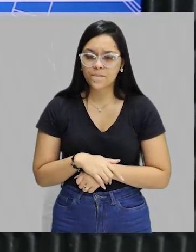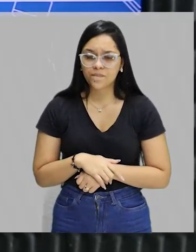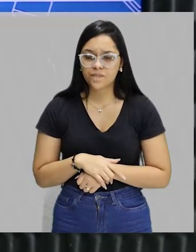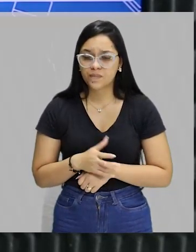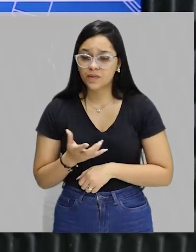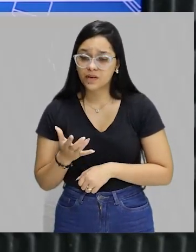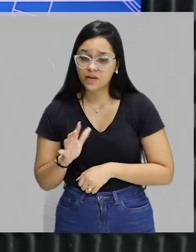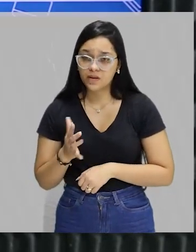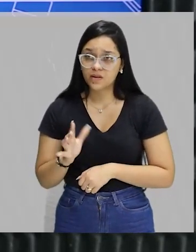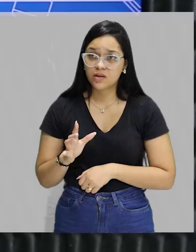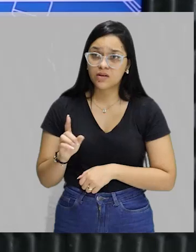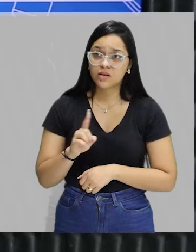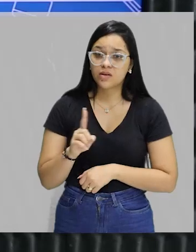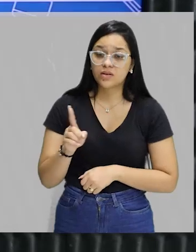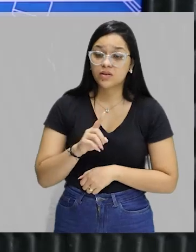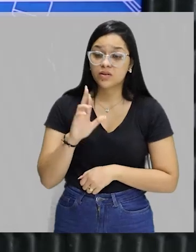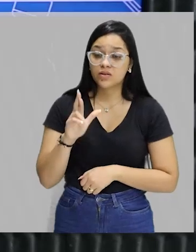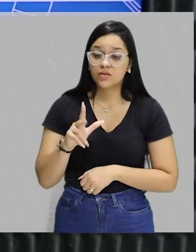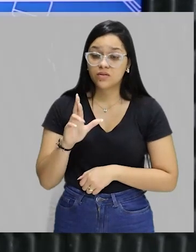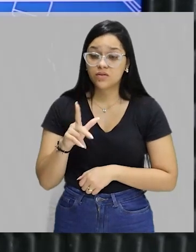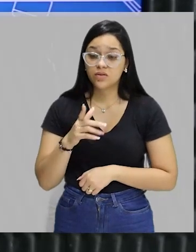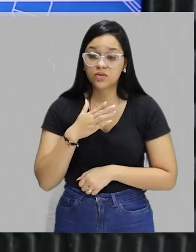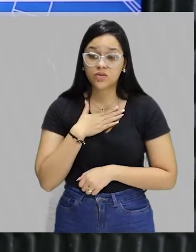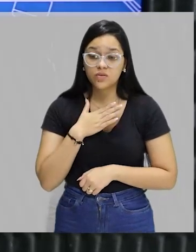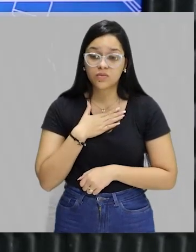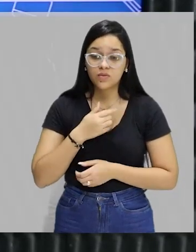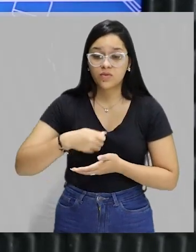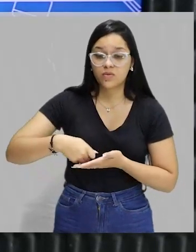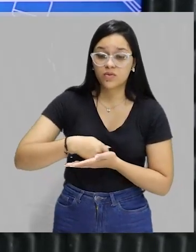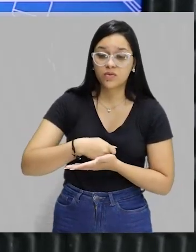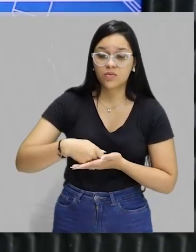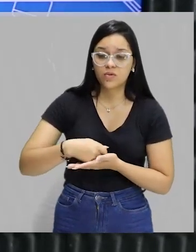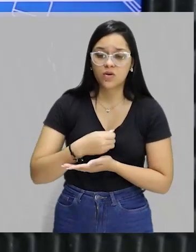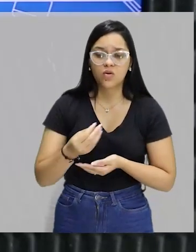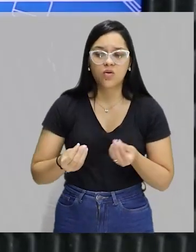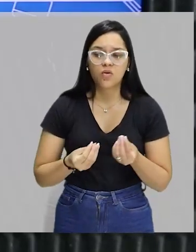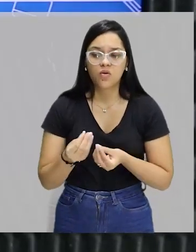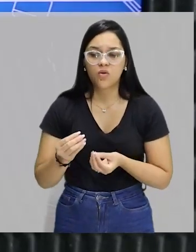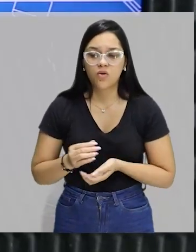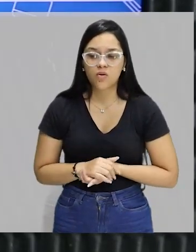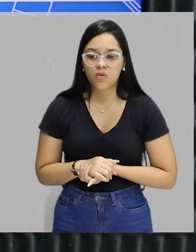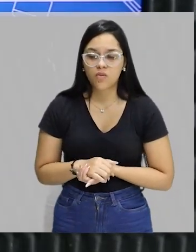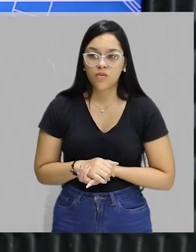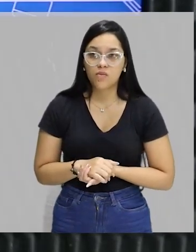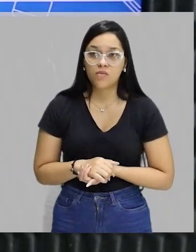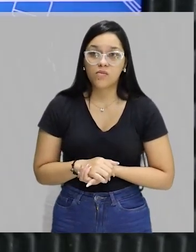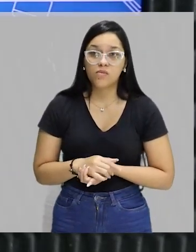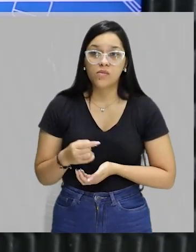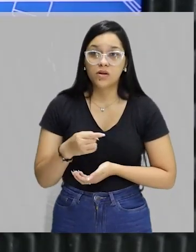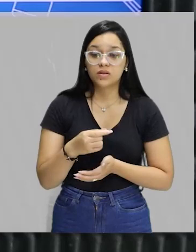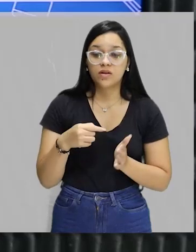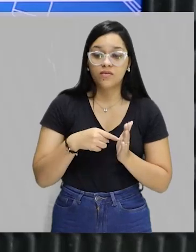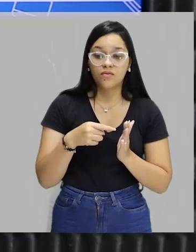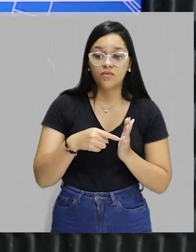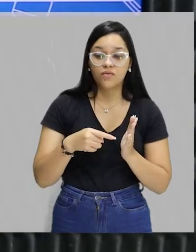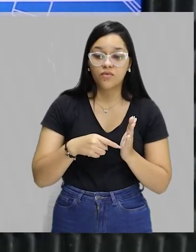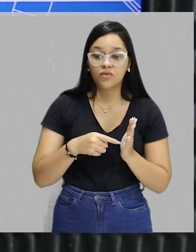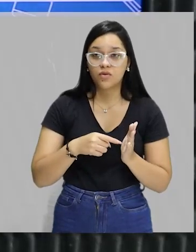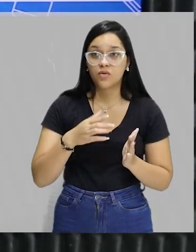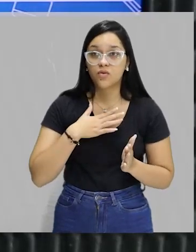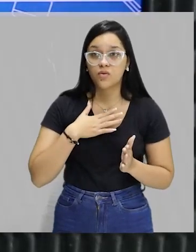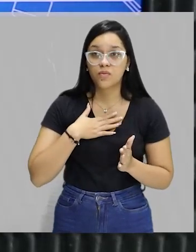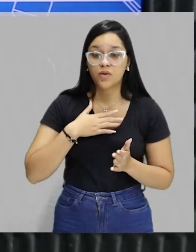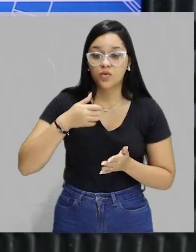no fundo, não é assim tão diferente do meu ferro de engomar. A outra perguntou: como assim? Esse aqui fura, pica, o